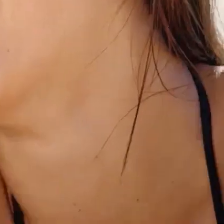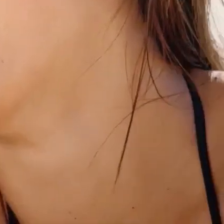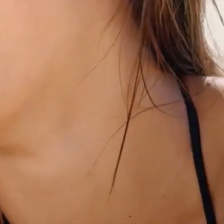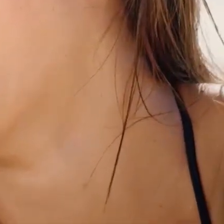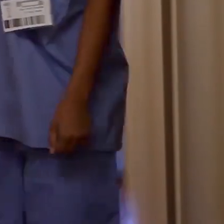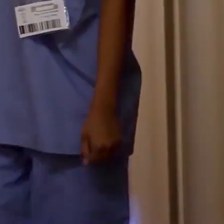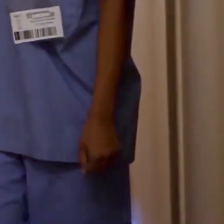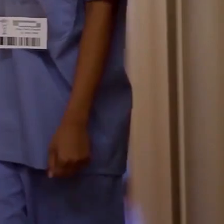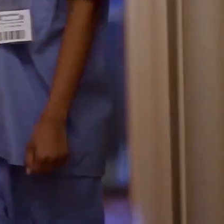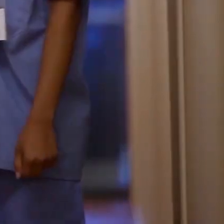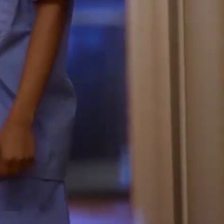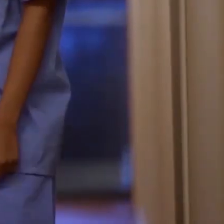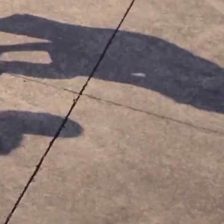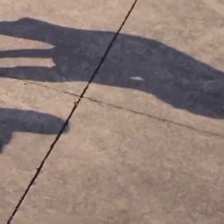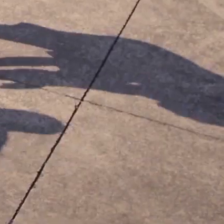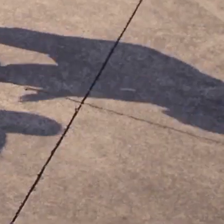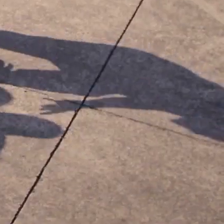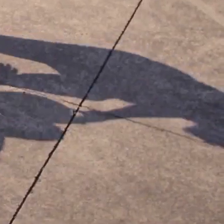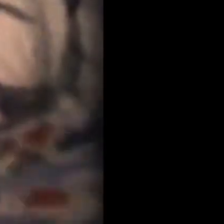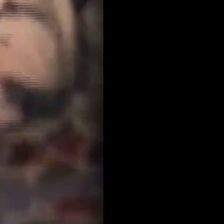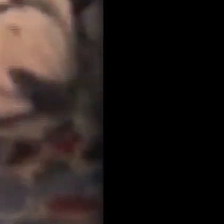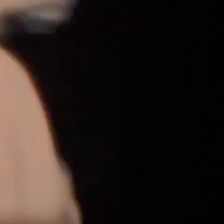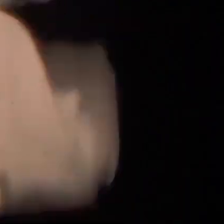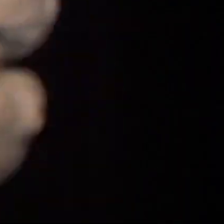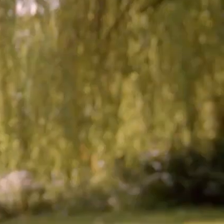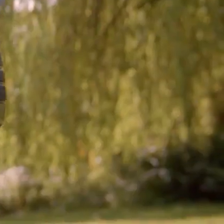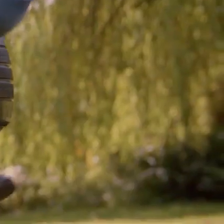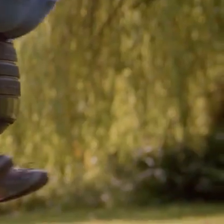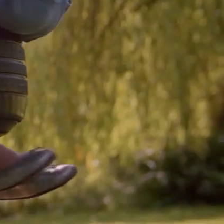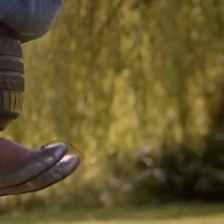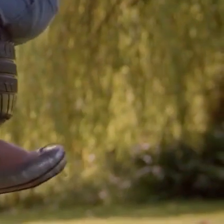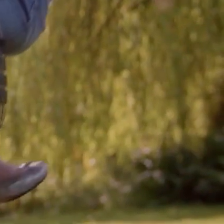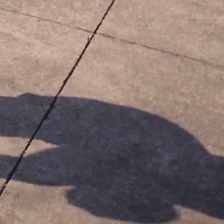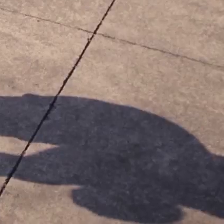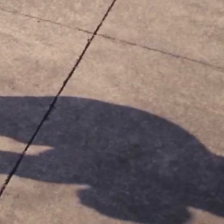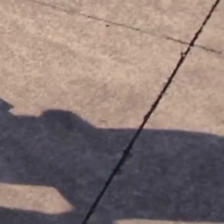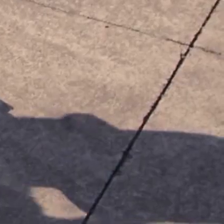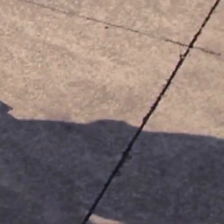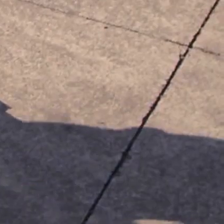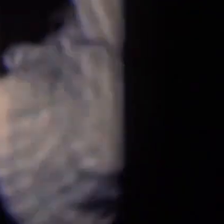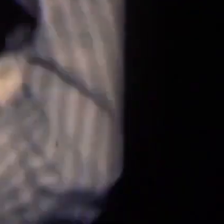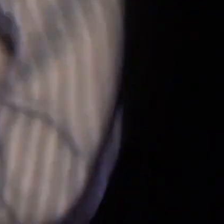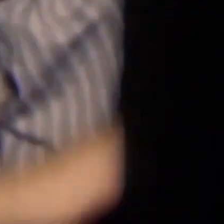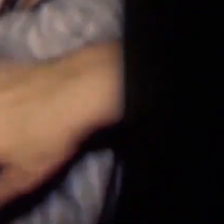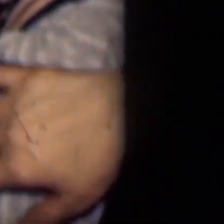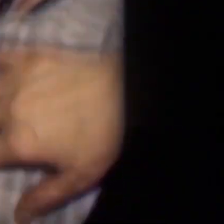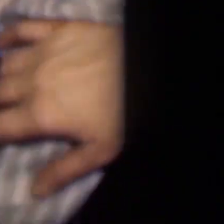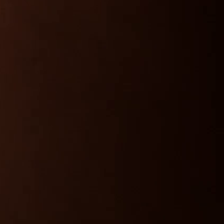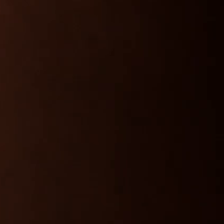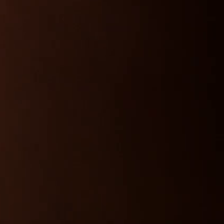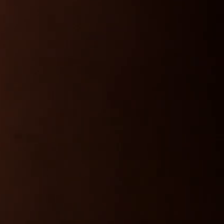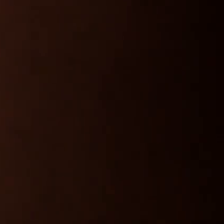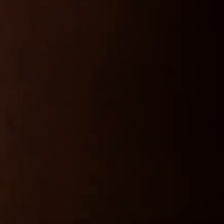é um acidente. E toda pessoa é feita à imagem de Deus. A imagem do Criador. Humanos têm uma capacidade única para o amor,